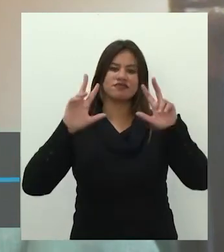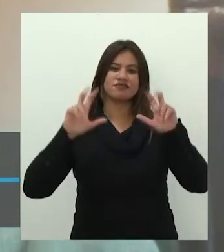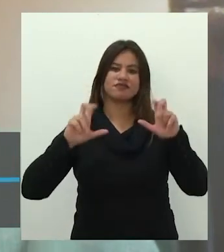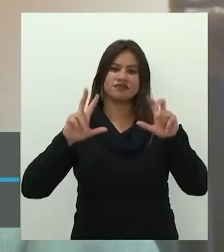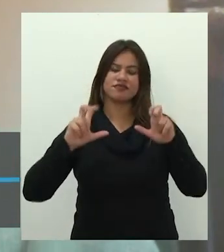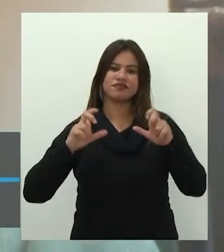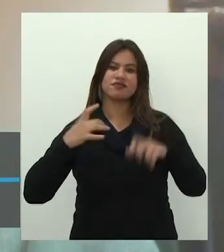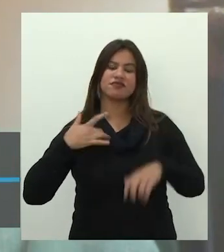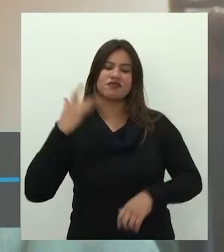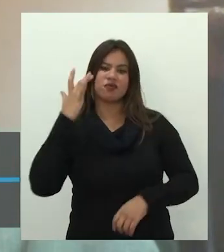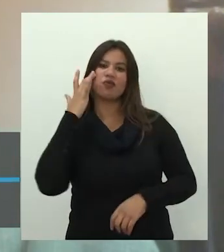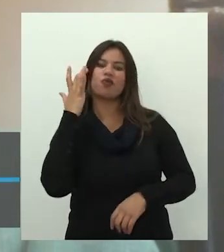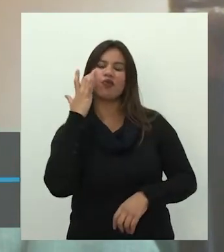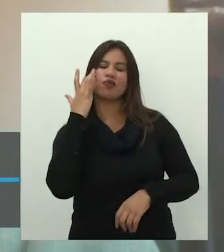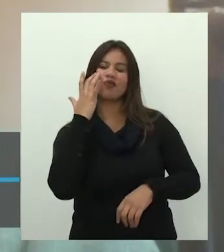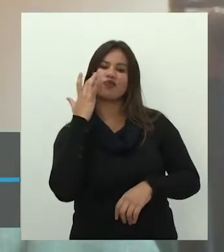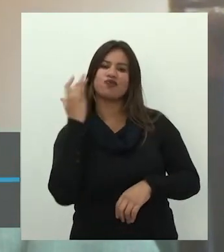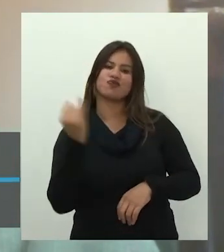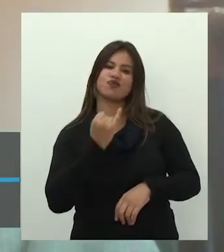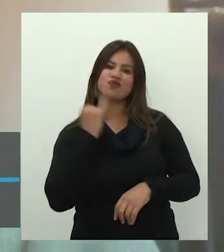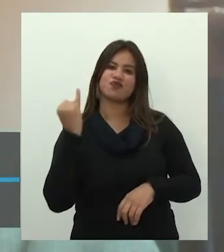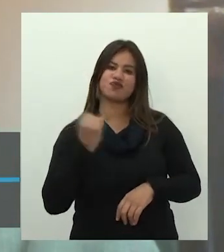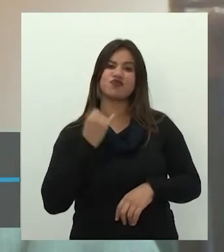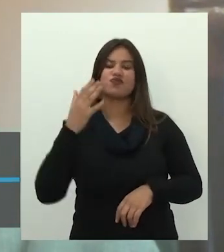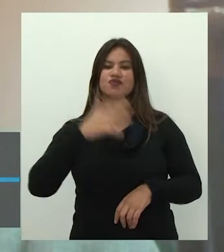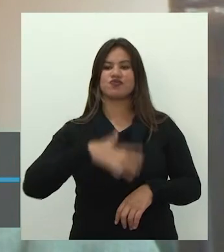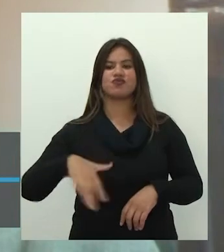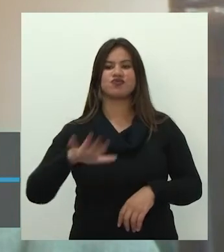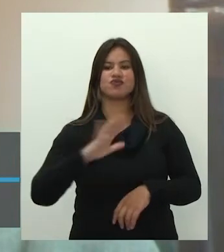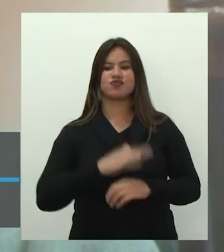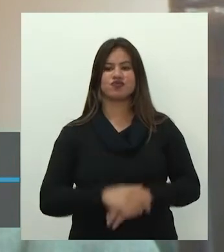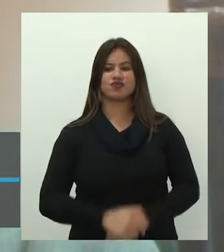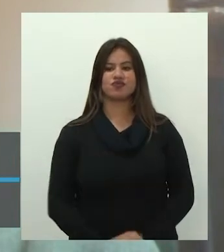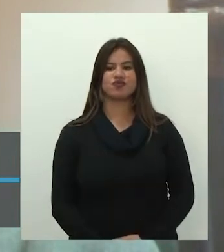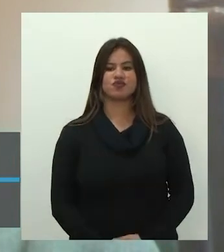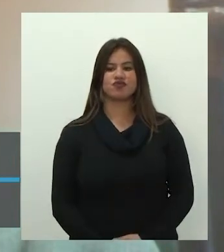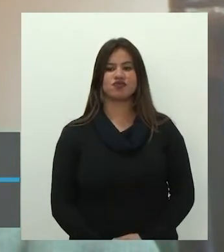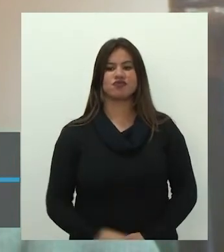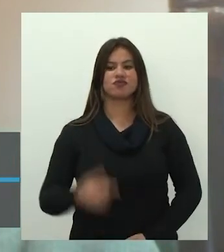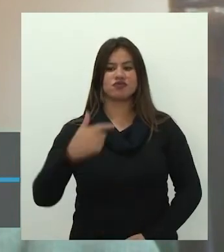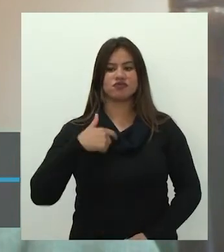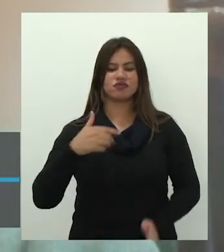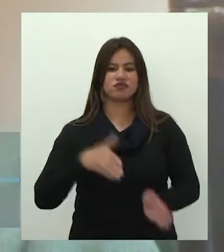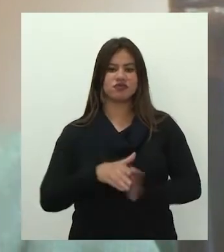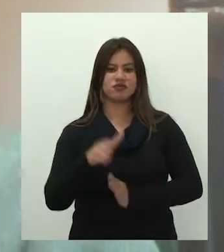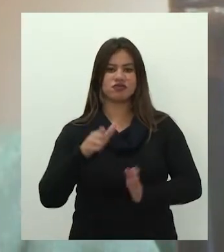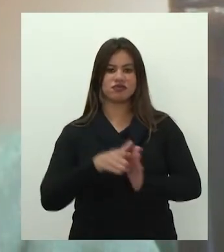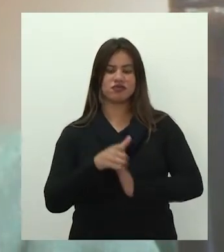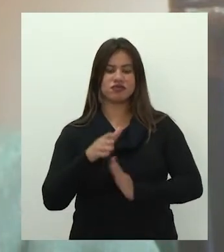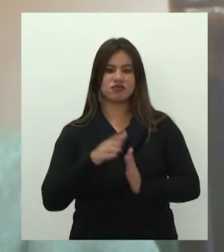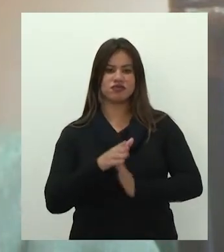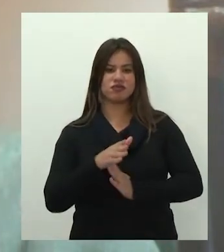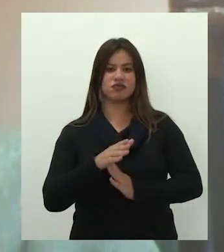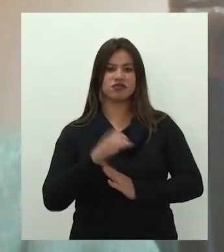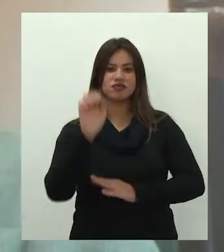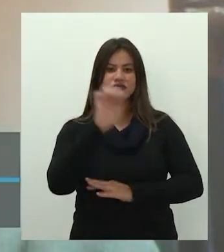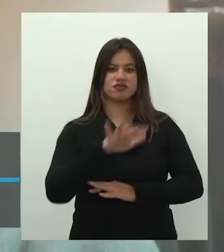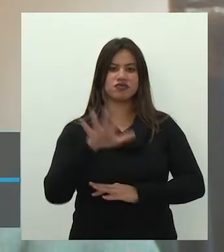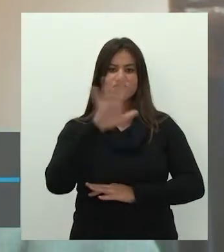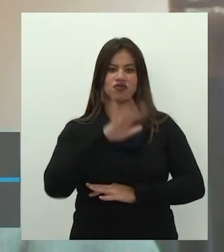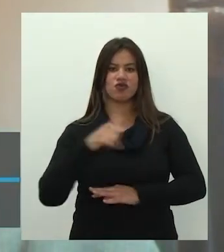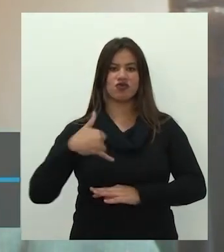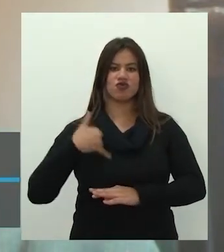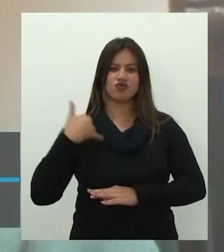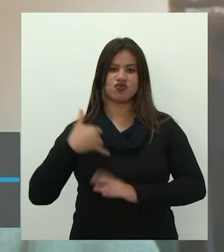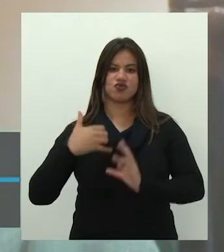que é interessante para todos. Como conselheira no Conselho Estadual do Idoso, representando